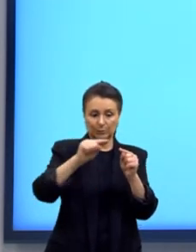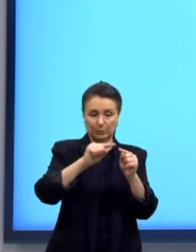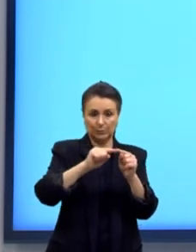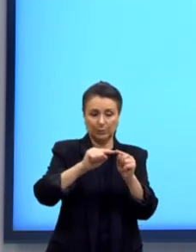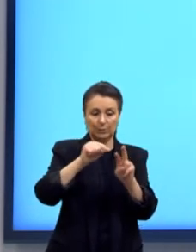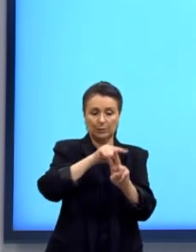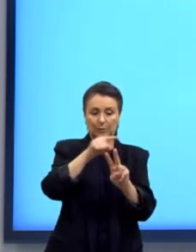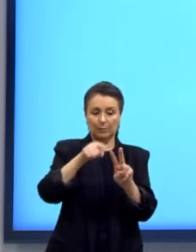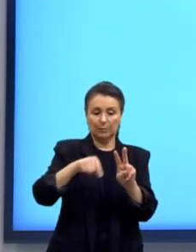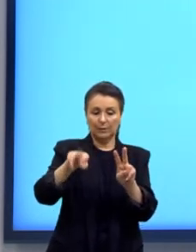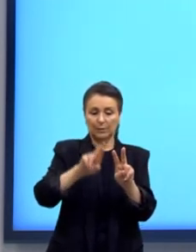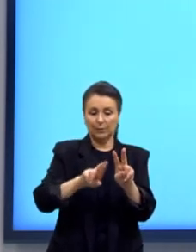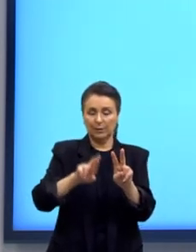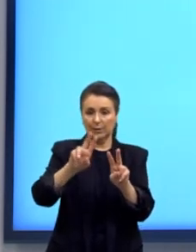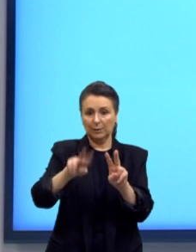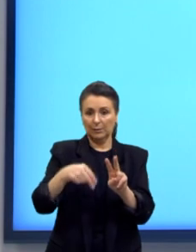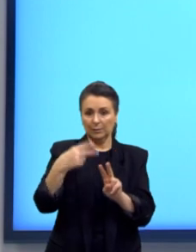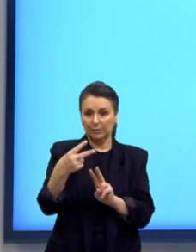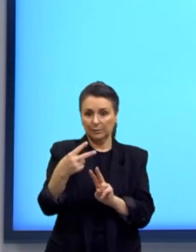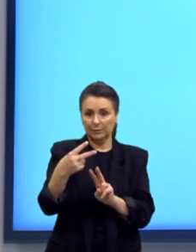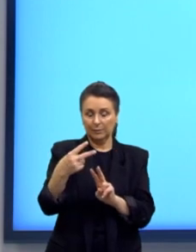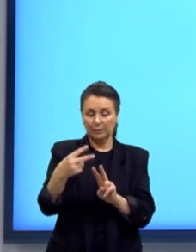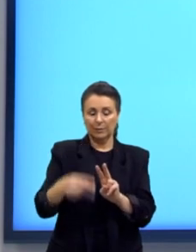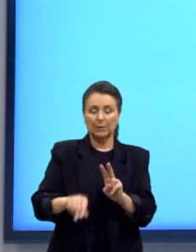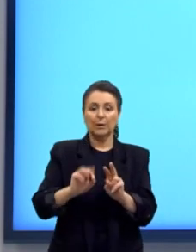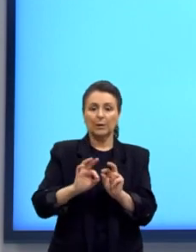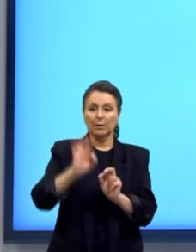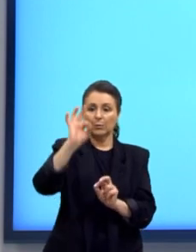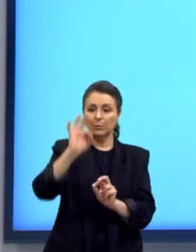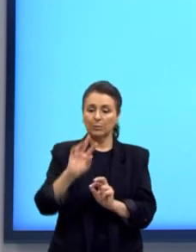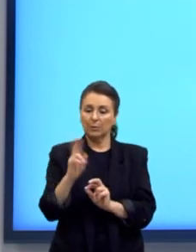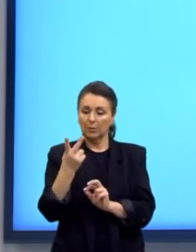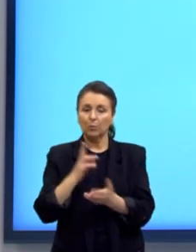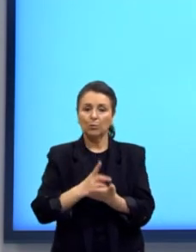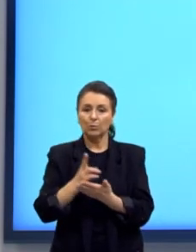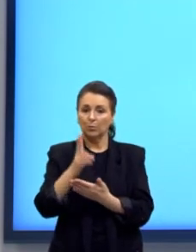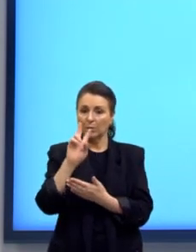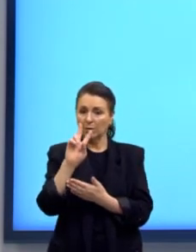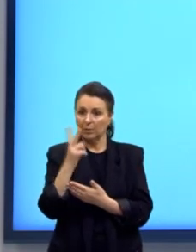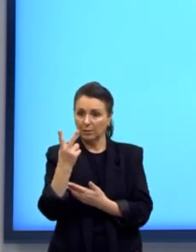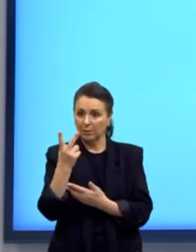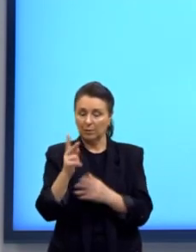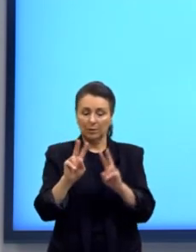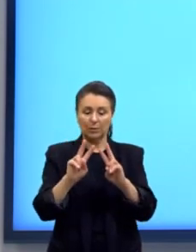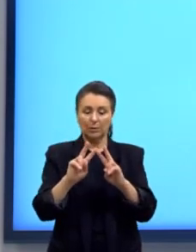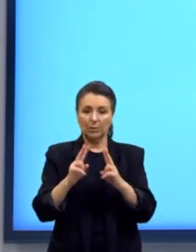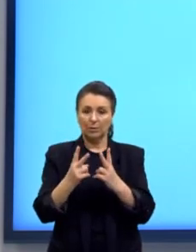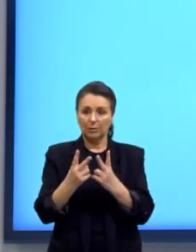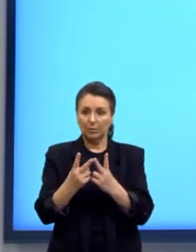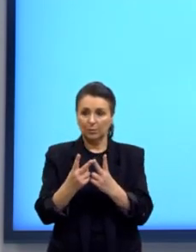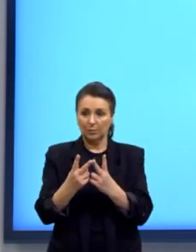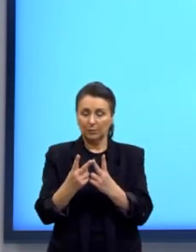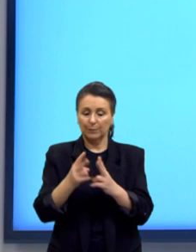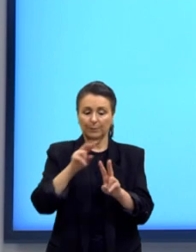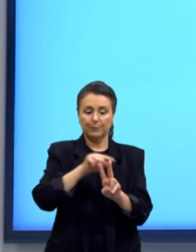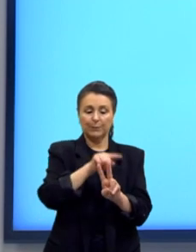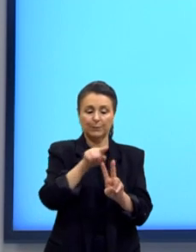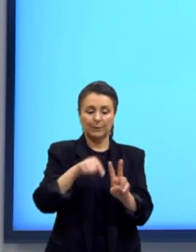seria pi R ao quadrado e altura h permanece H né então o volume é dado por